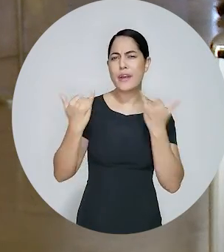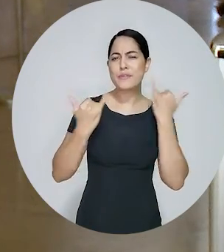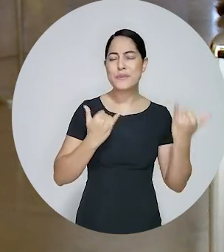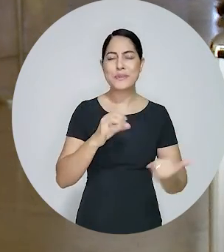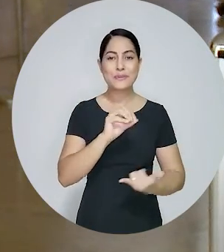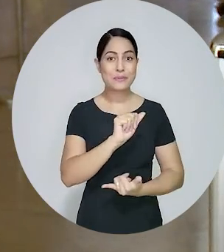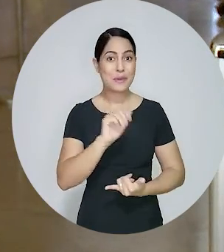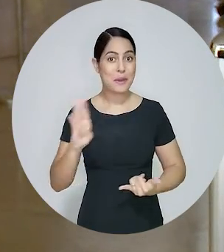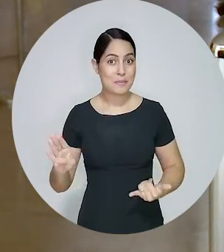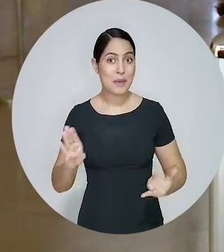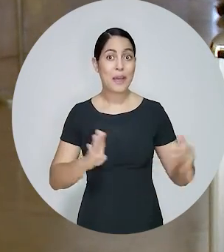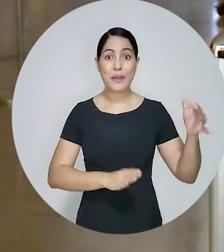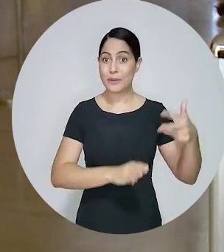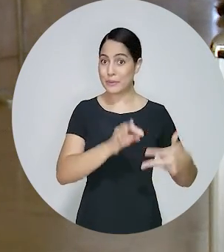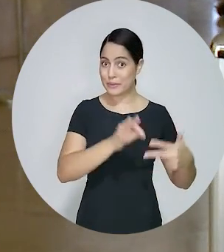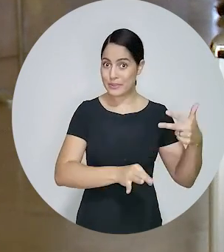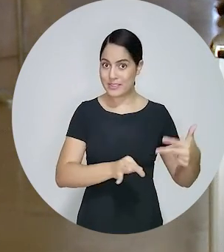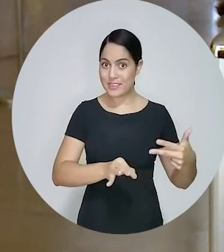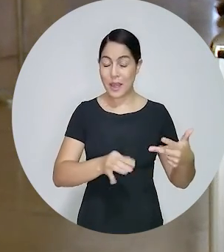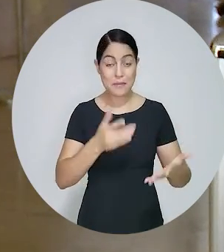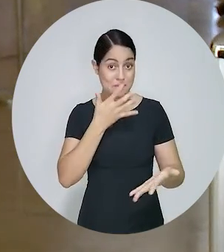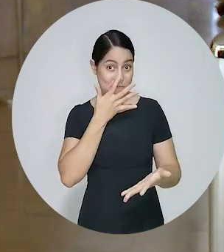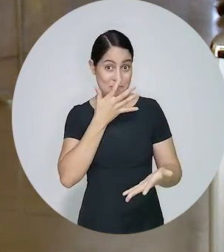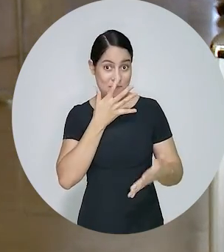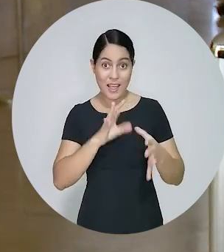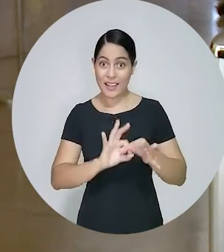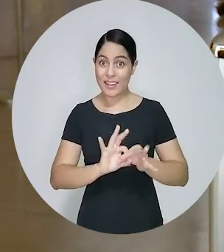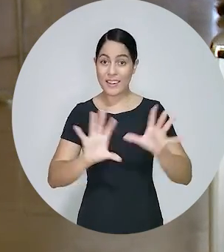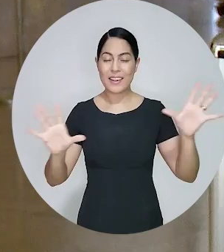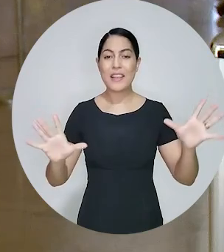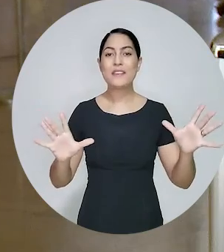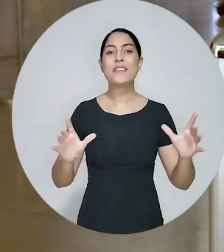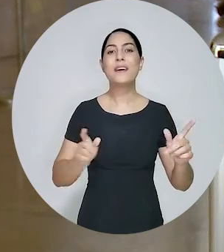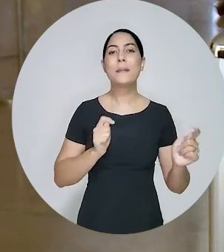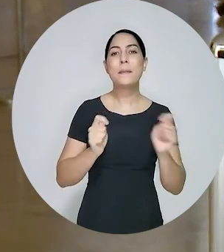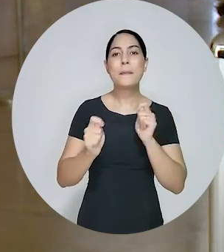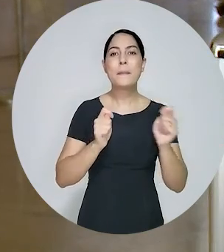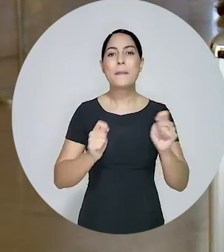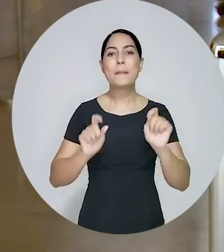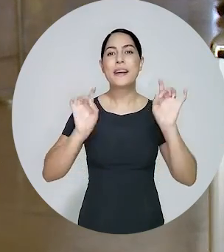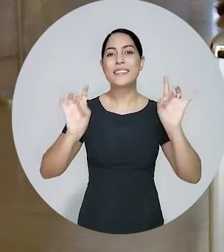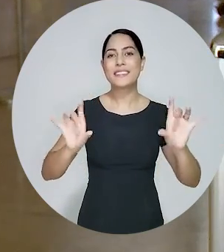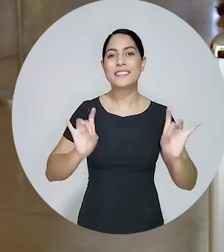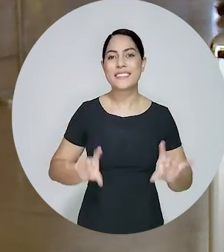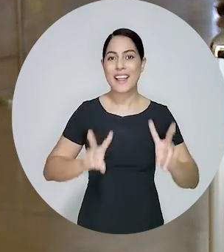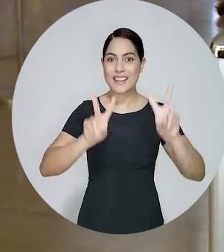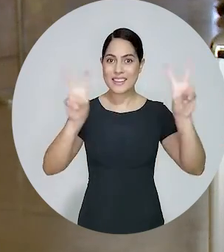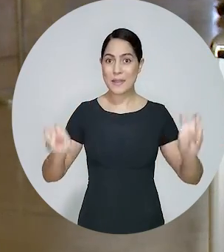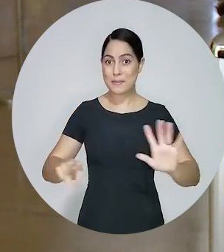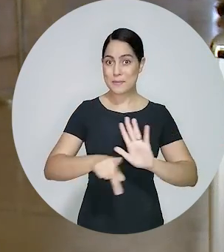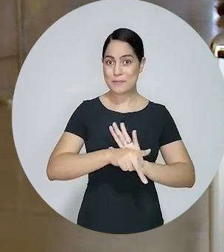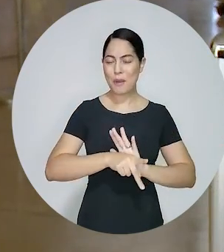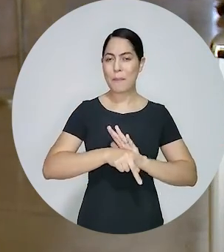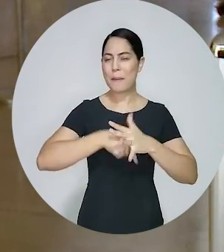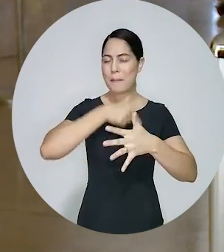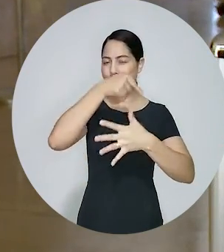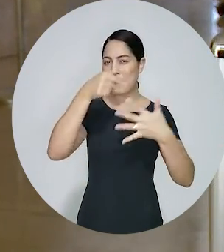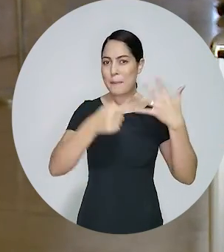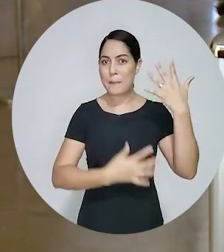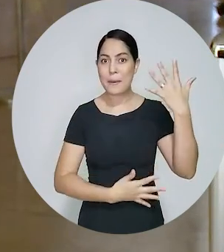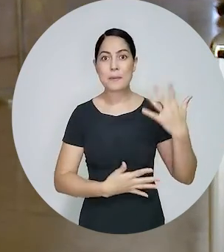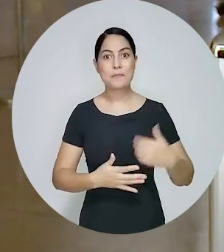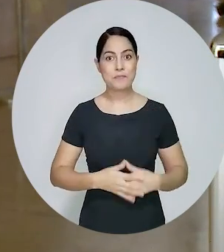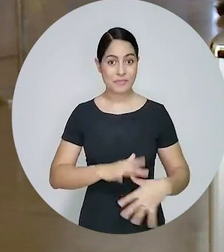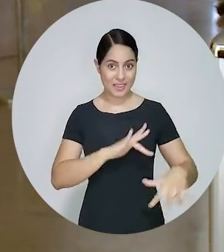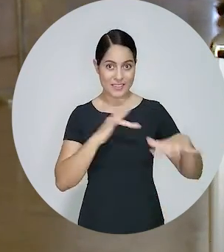por dentro de todas as informações da advocacia e do judiciário, além de entrevistas especiais, matérias exclusivas e muito